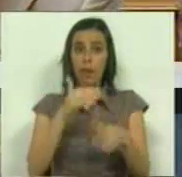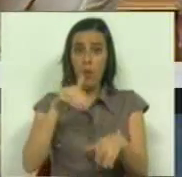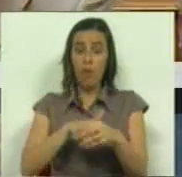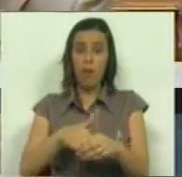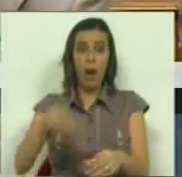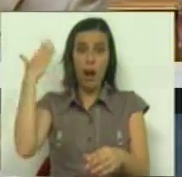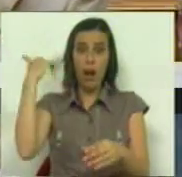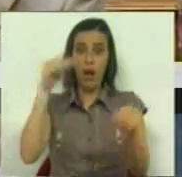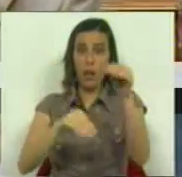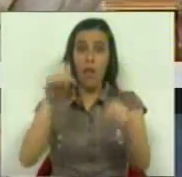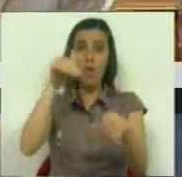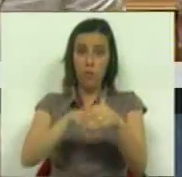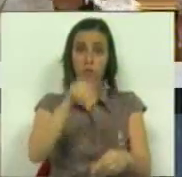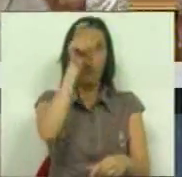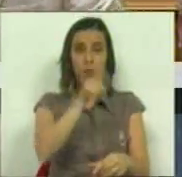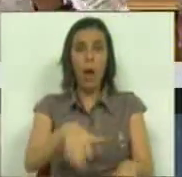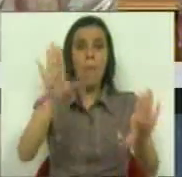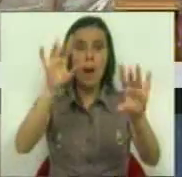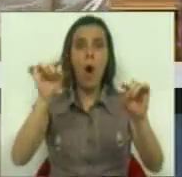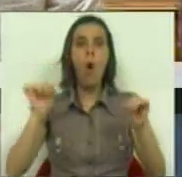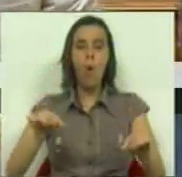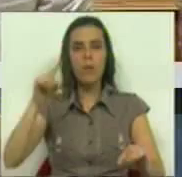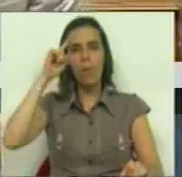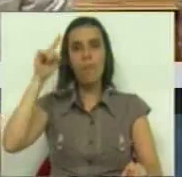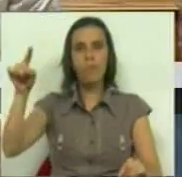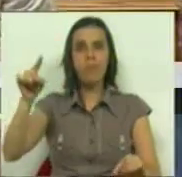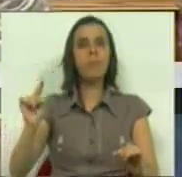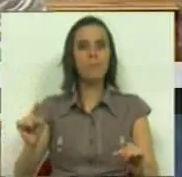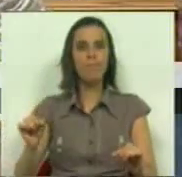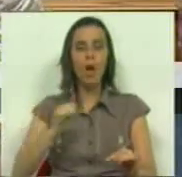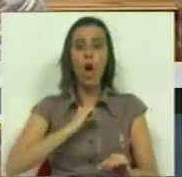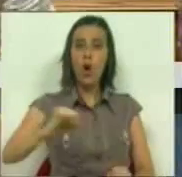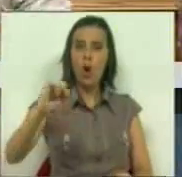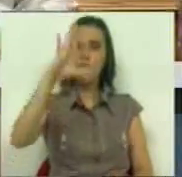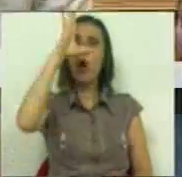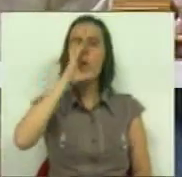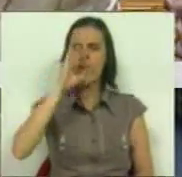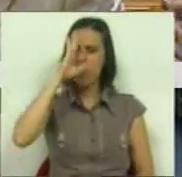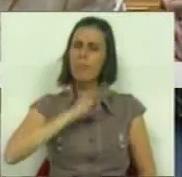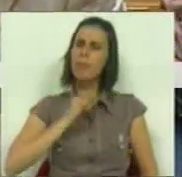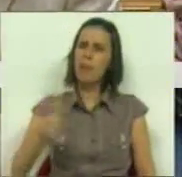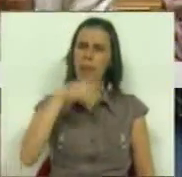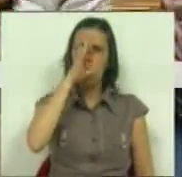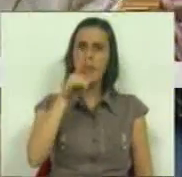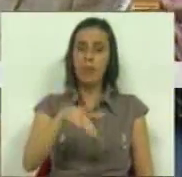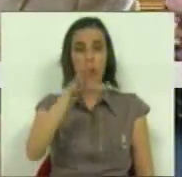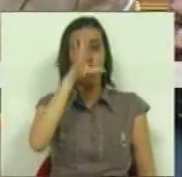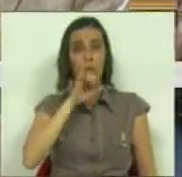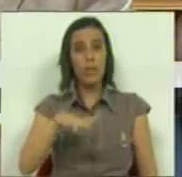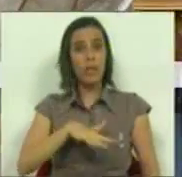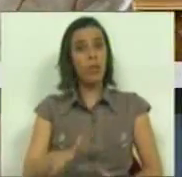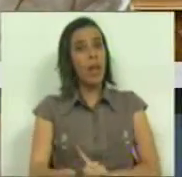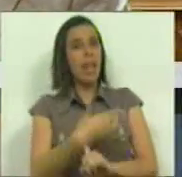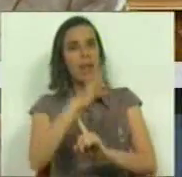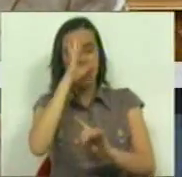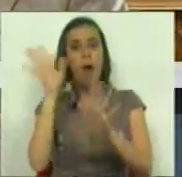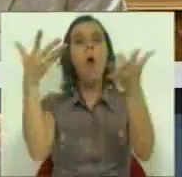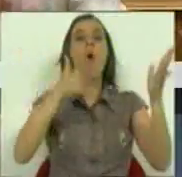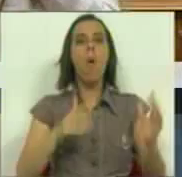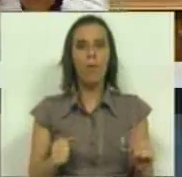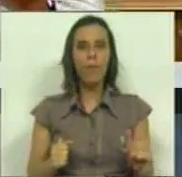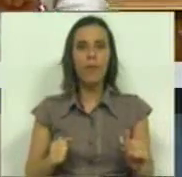voto na altura das eleições, mas que hoje sabem que é contra o Governo. Sabe, Sr. Primeiro-Ministro, o Estado da Nação sabe onde é que ele